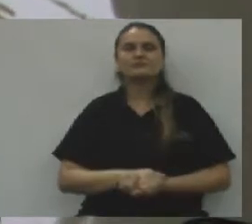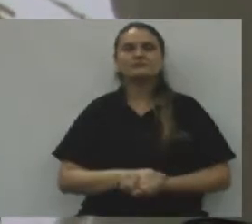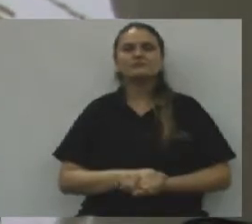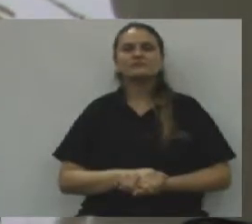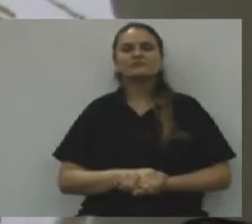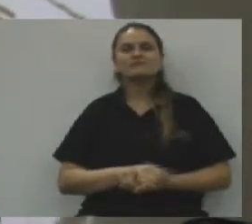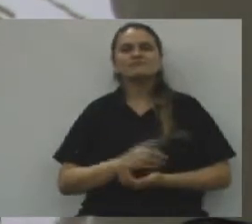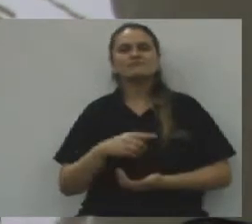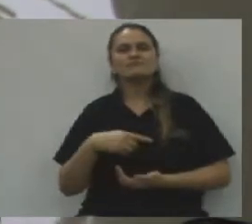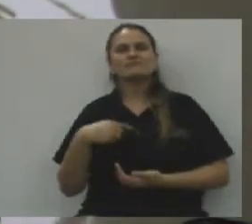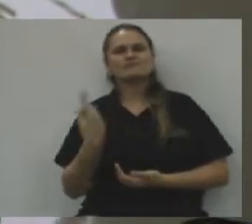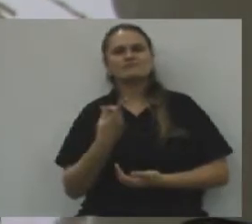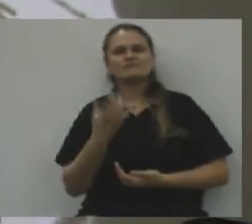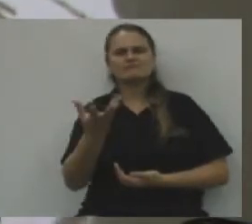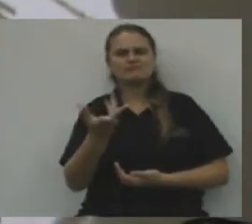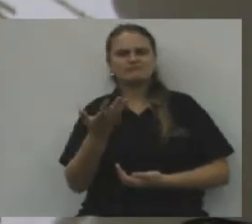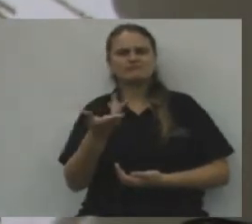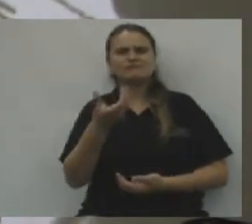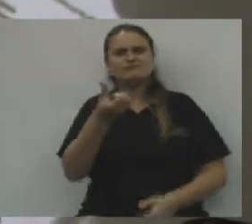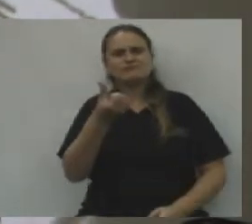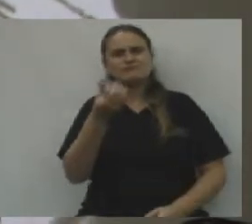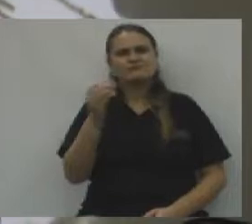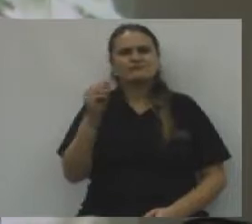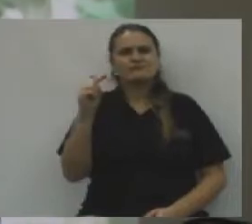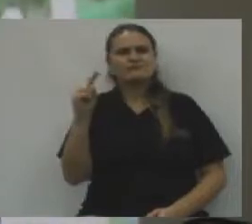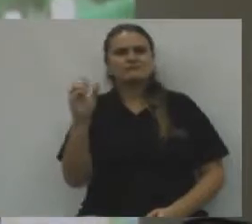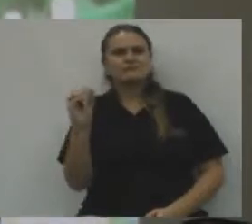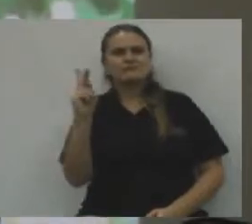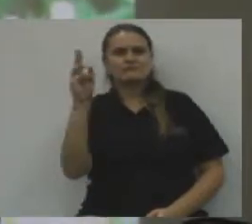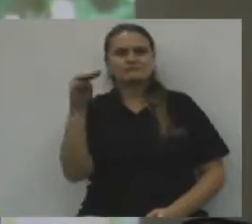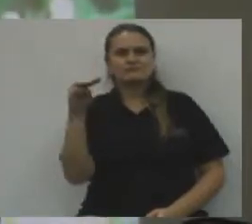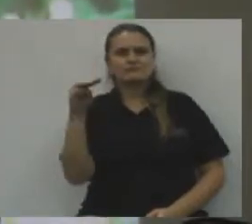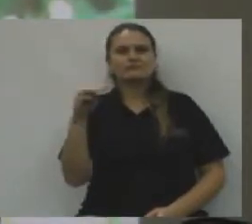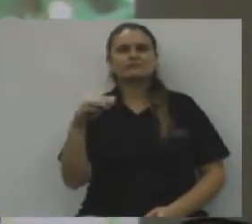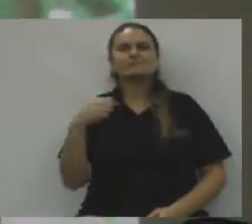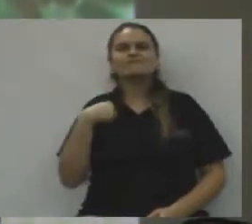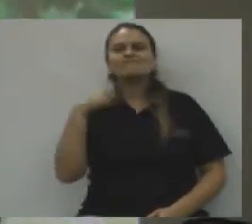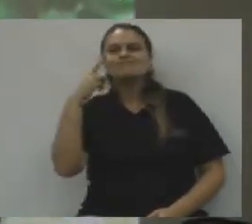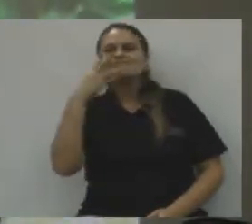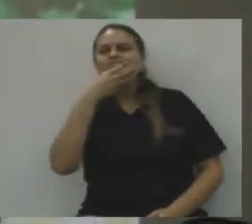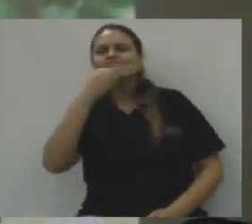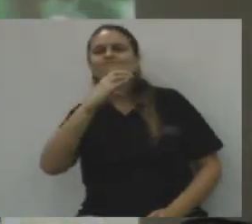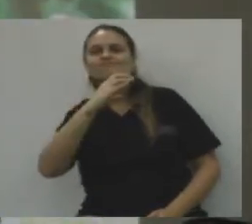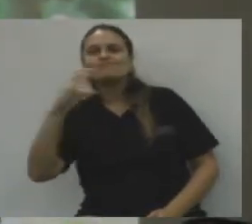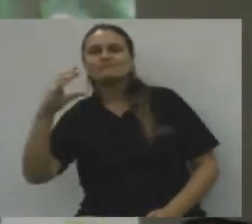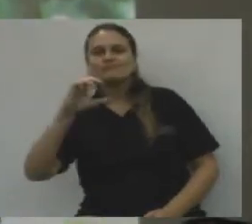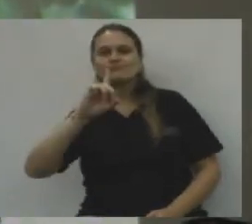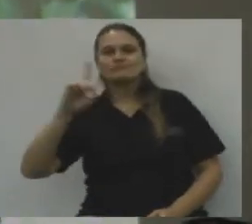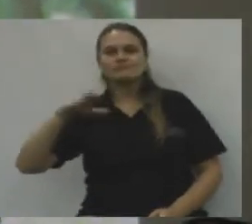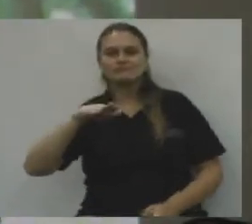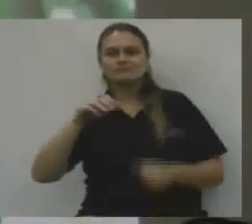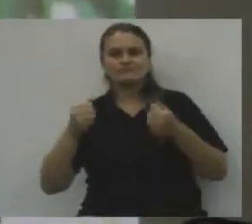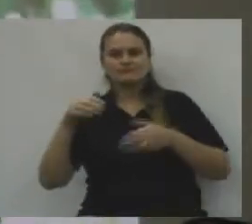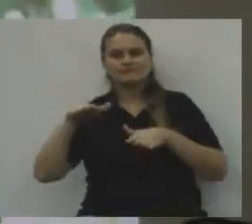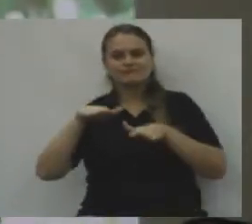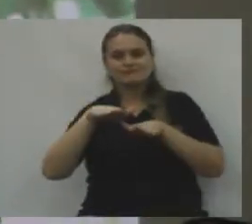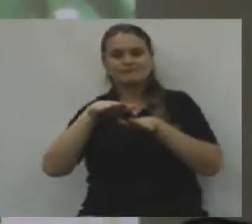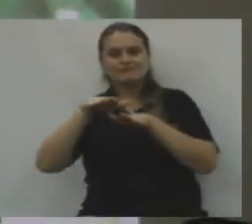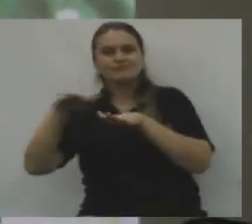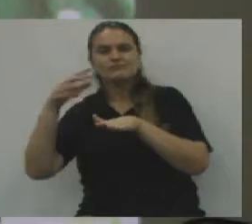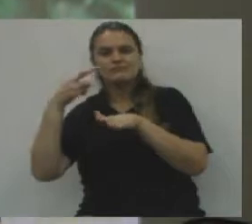A gente devia estar a uma velocidade baixa, de 60 a 70 quilômetros, e eu vi o meu cunhado deslocando o carro dele para a direita. Quando